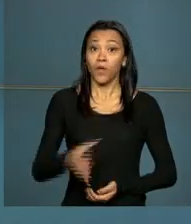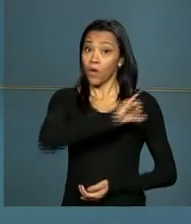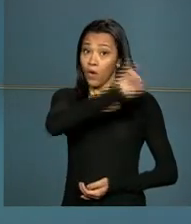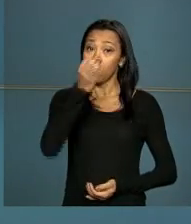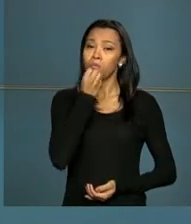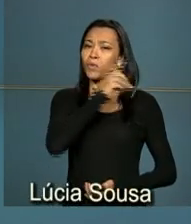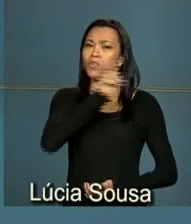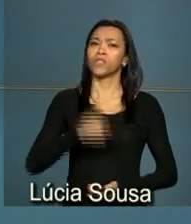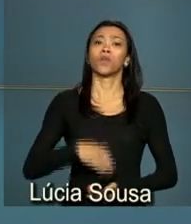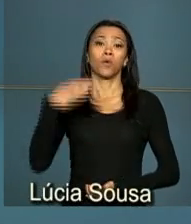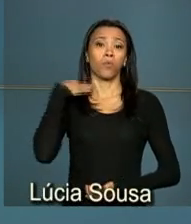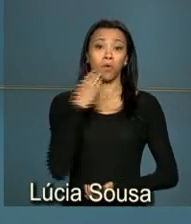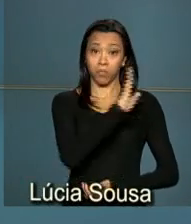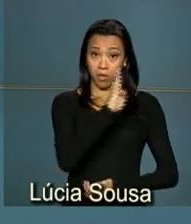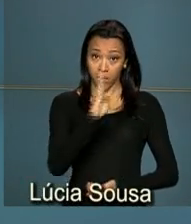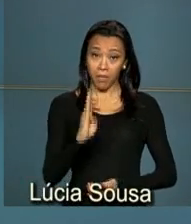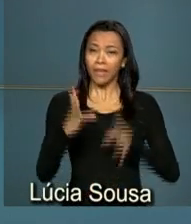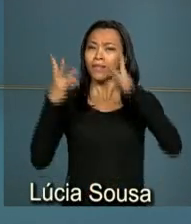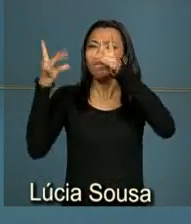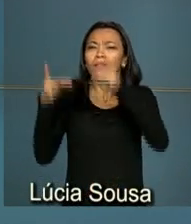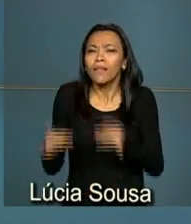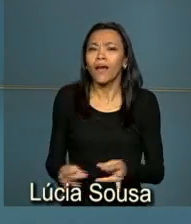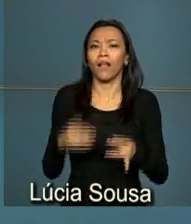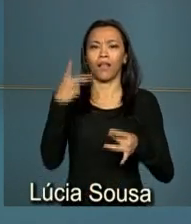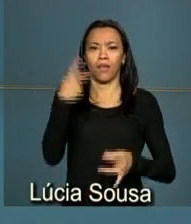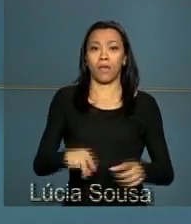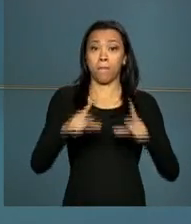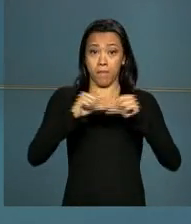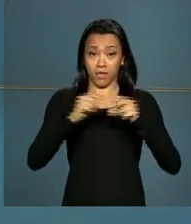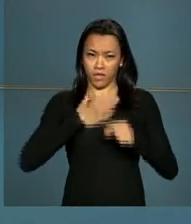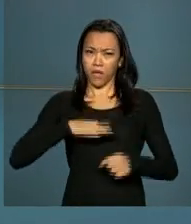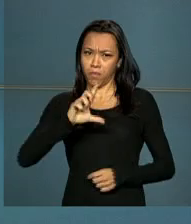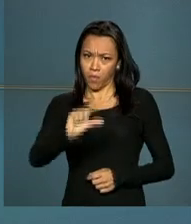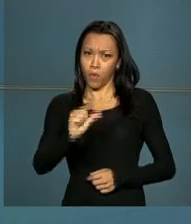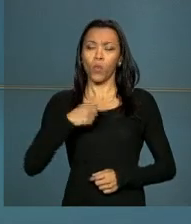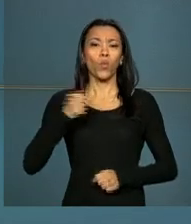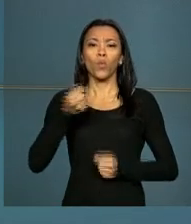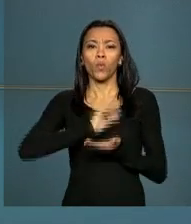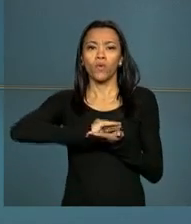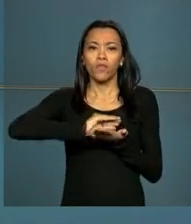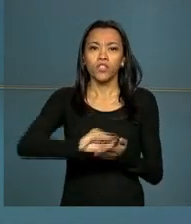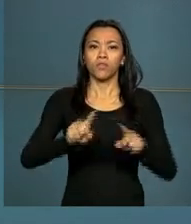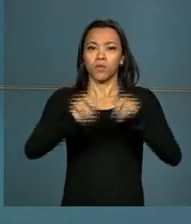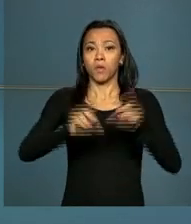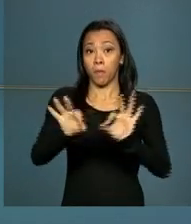Olá, bom dia. O Banco do Brasil detalha logo mais em Brasília os investimentos para o Plano Safra